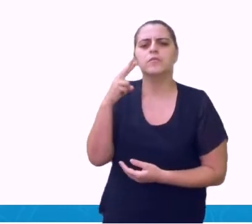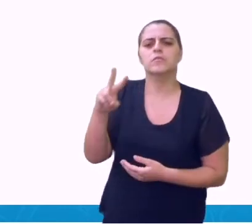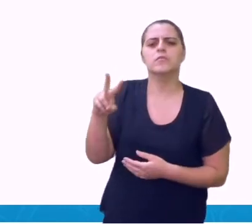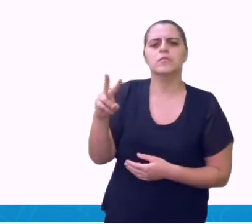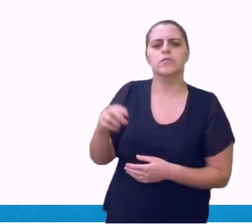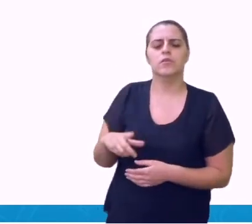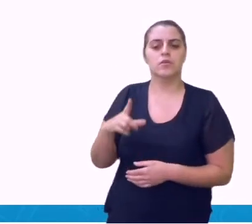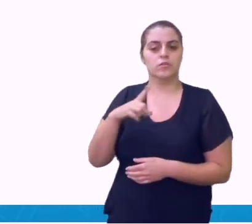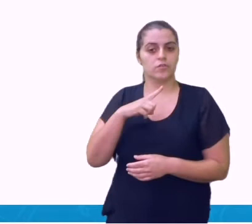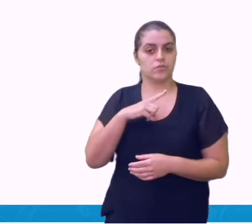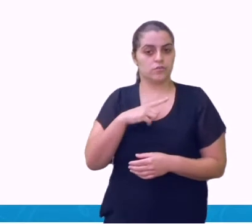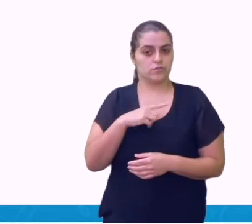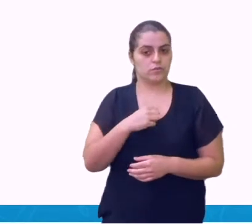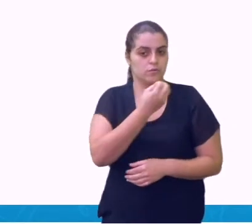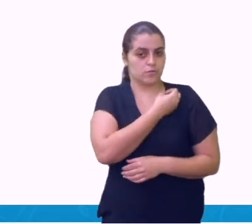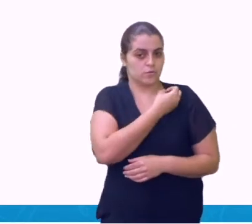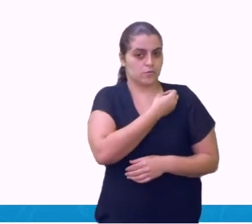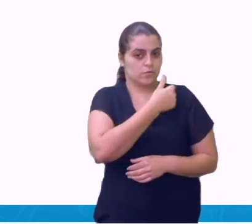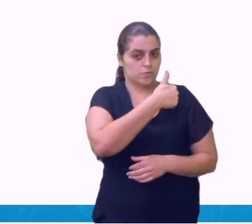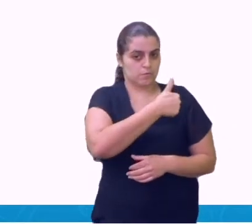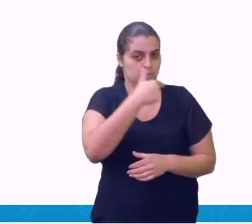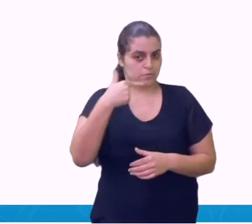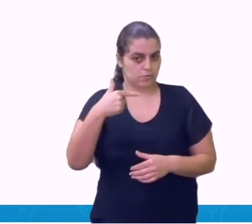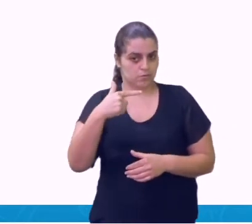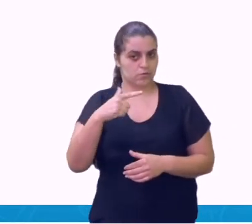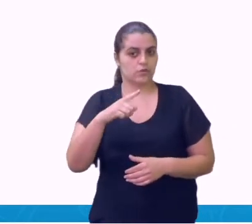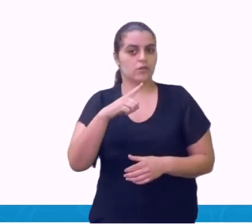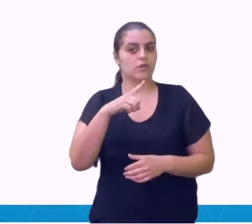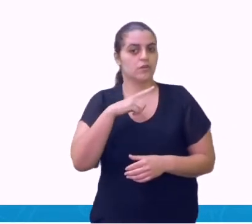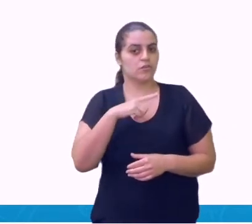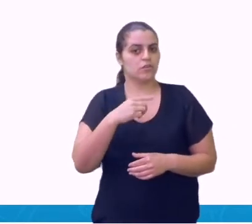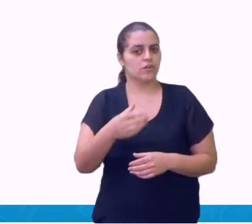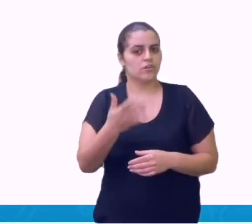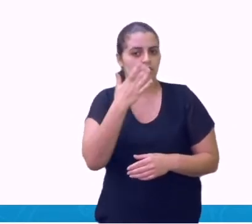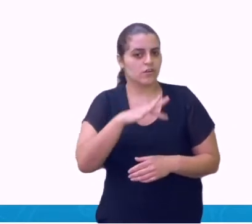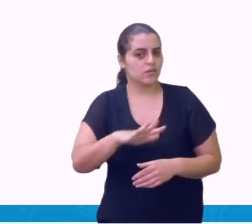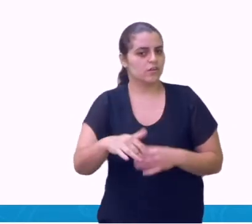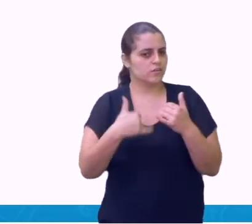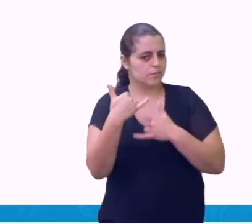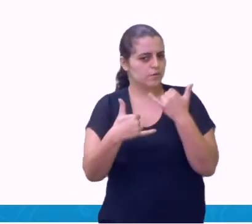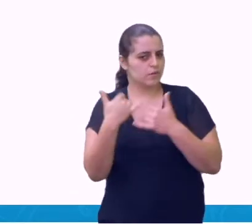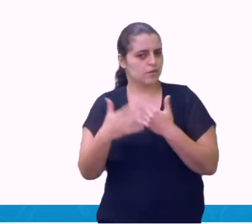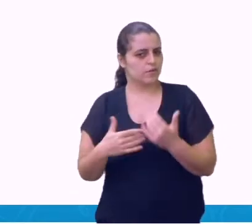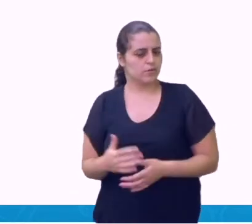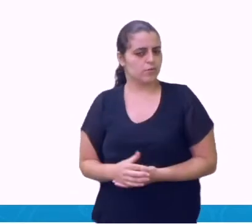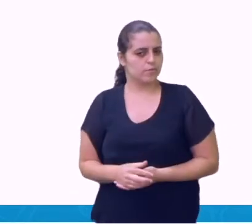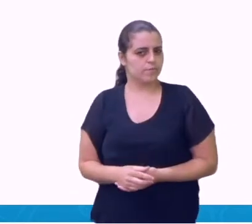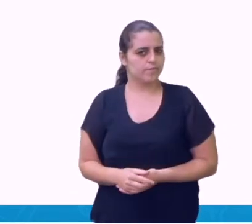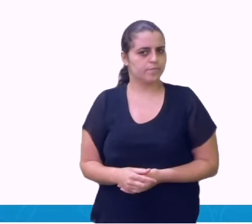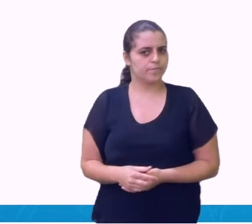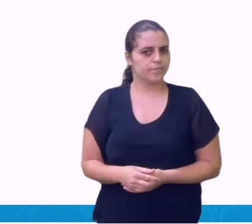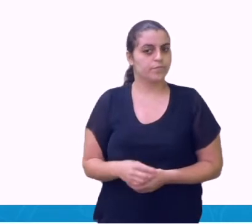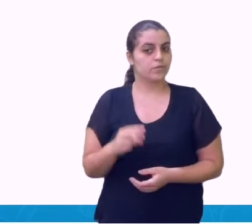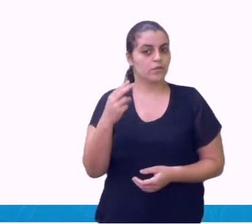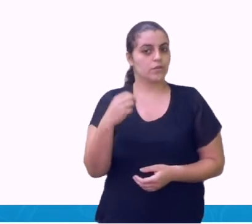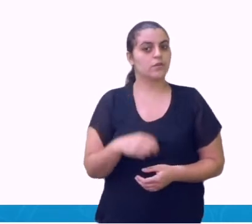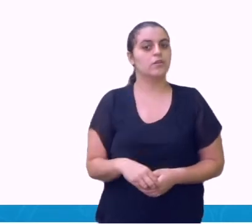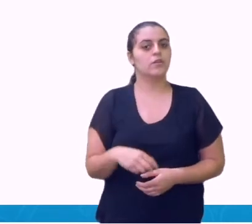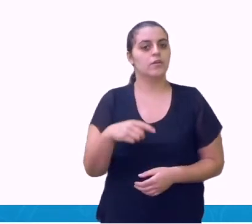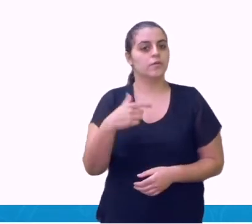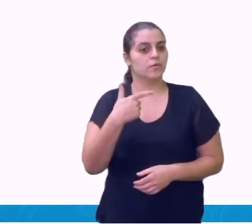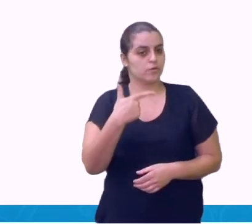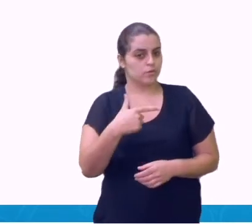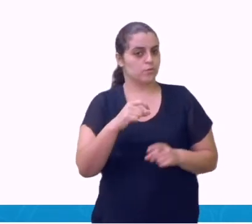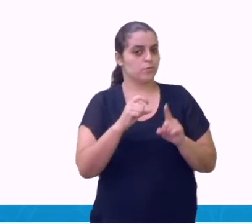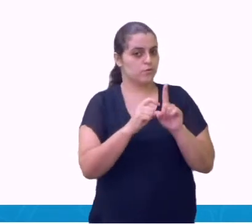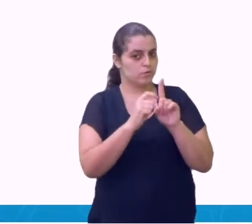temos o número 12, que é a quantidade de crianças que estavam brincando. Vamos lá? 2 unidades e